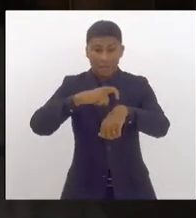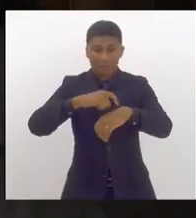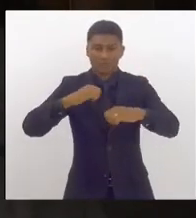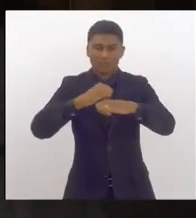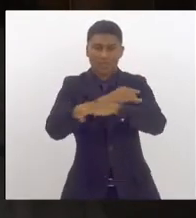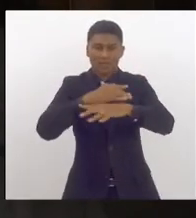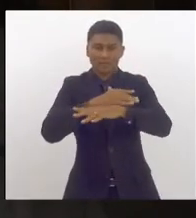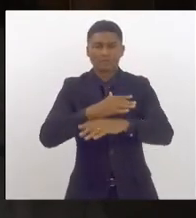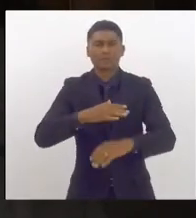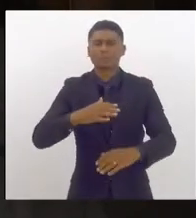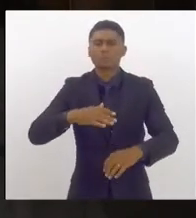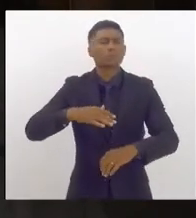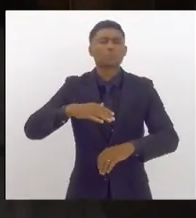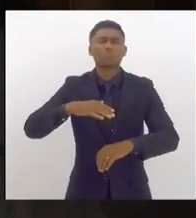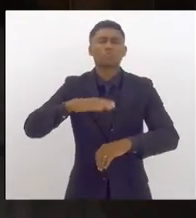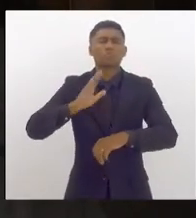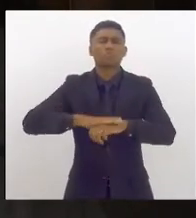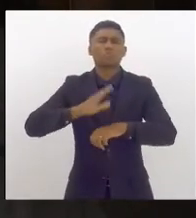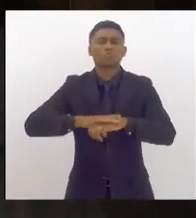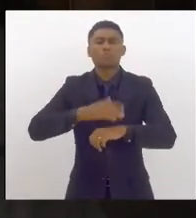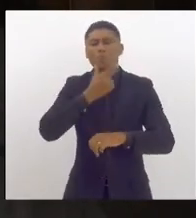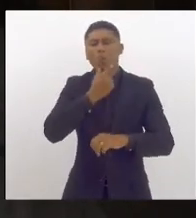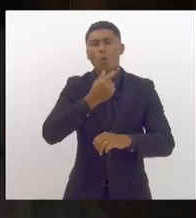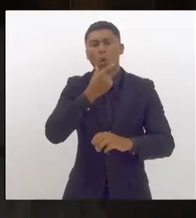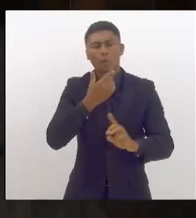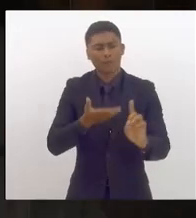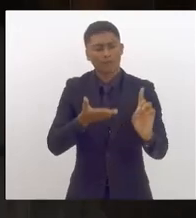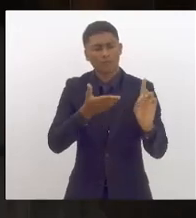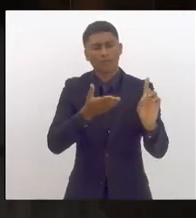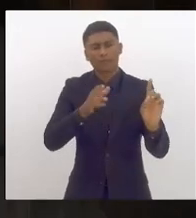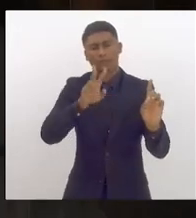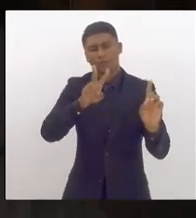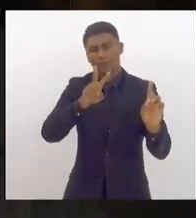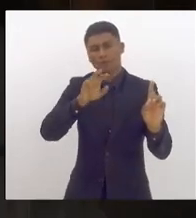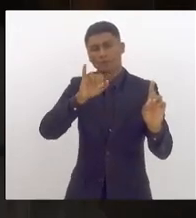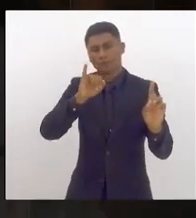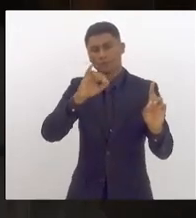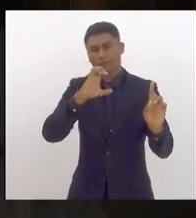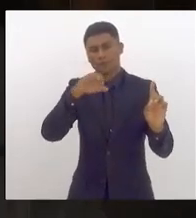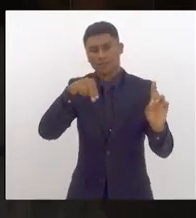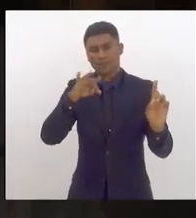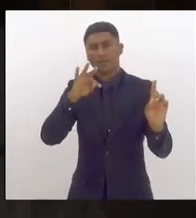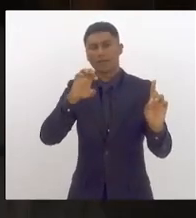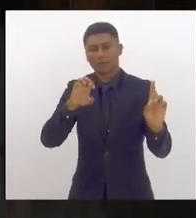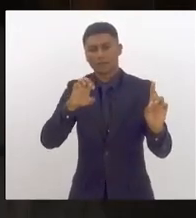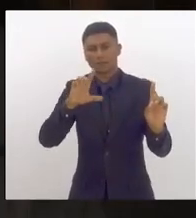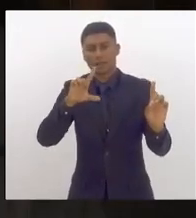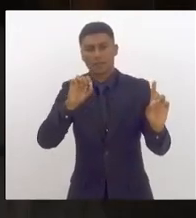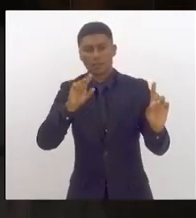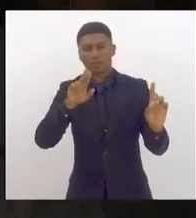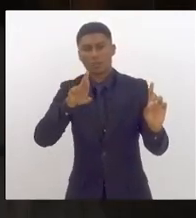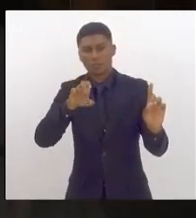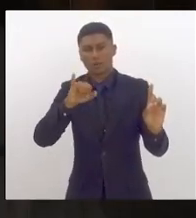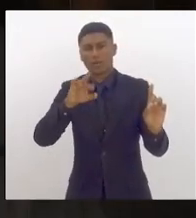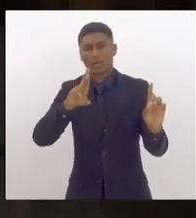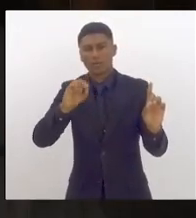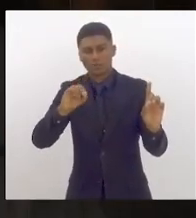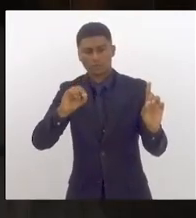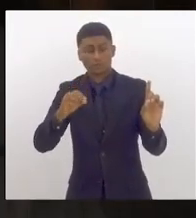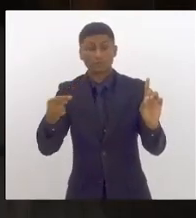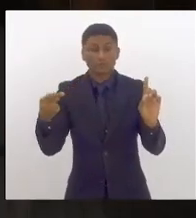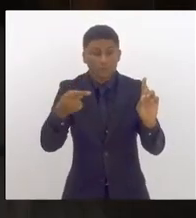urbanista Vicente Loureiro um conjunto de crônicas em que o autor